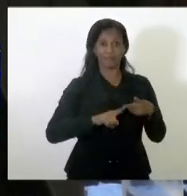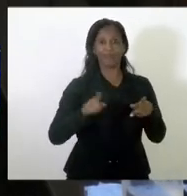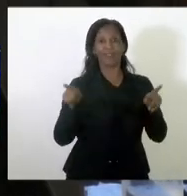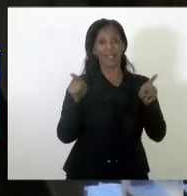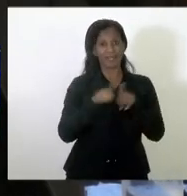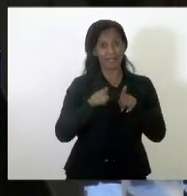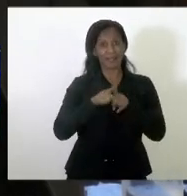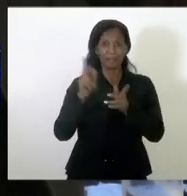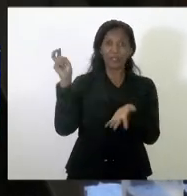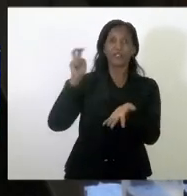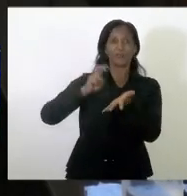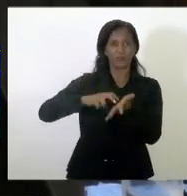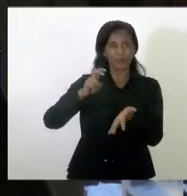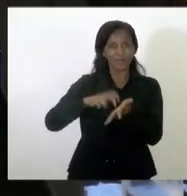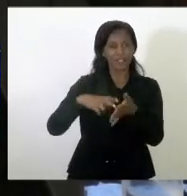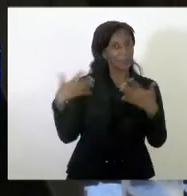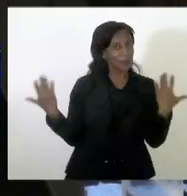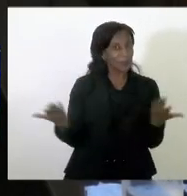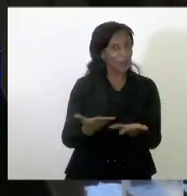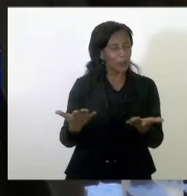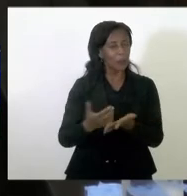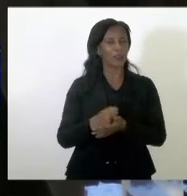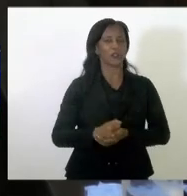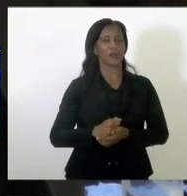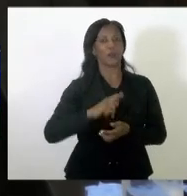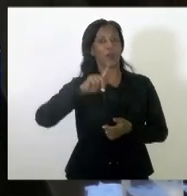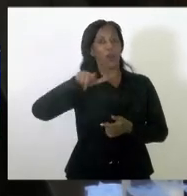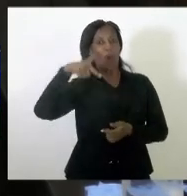participei ainda pela manhã de uma agenda